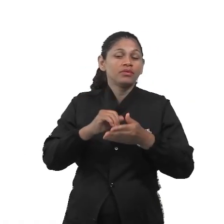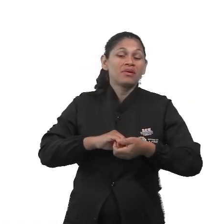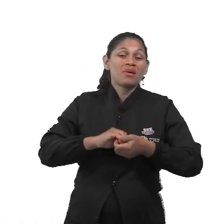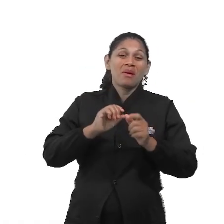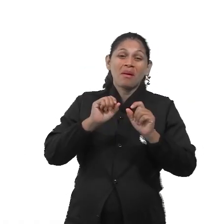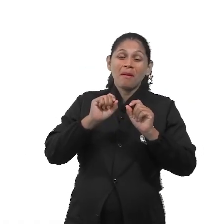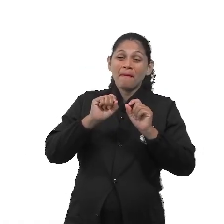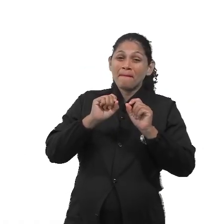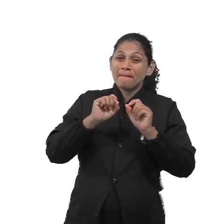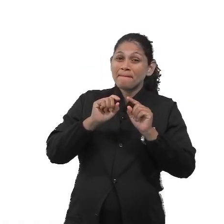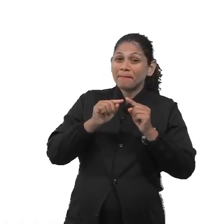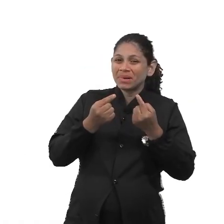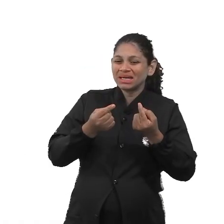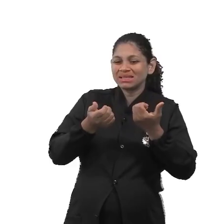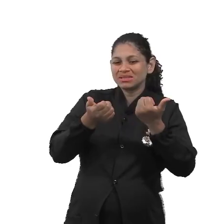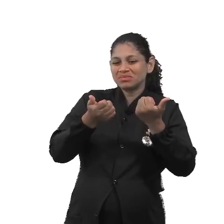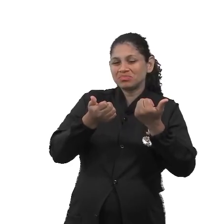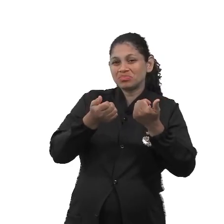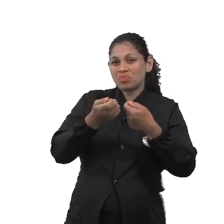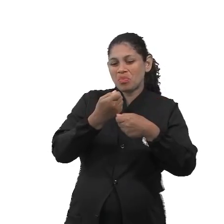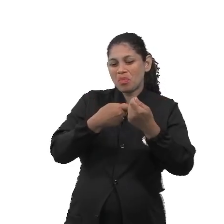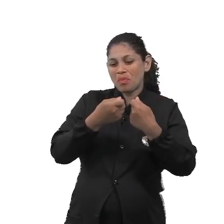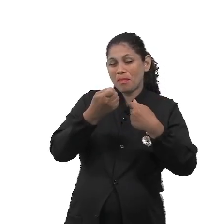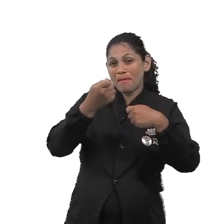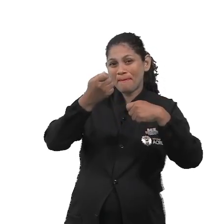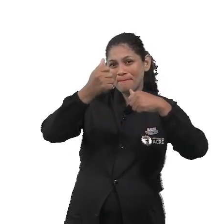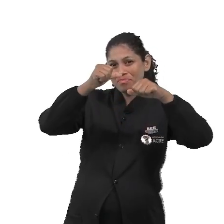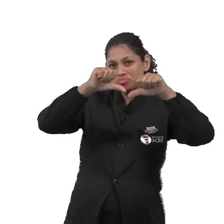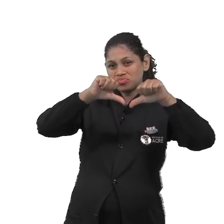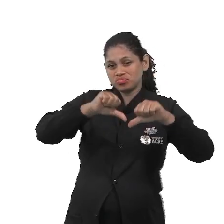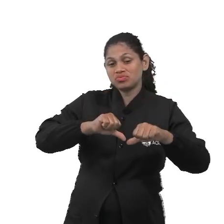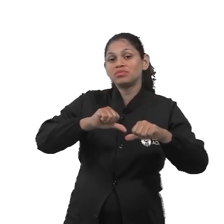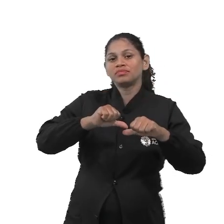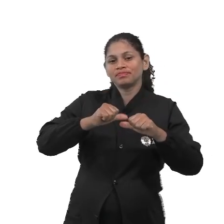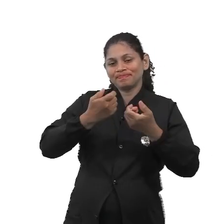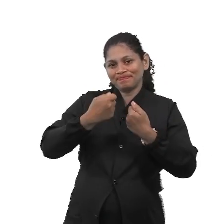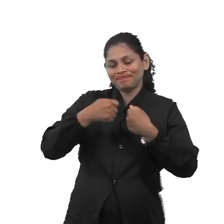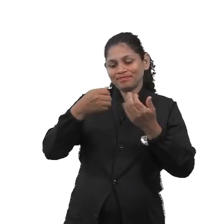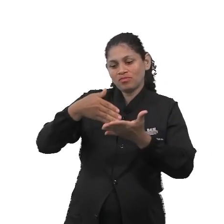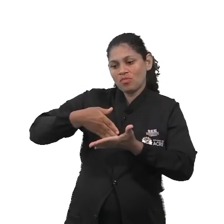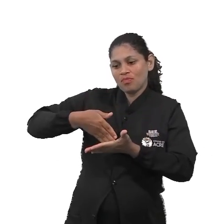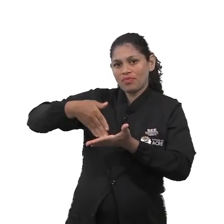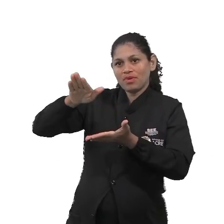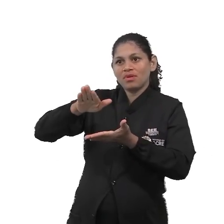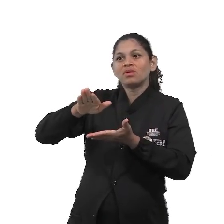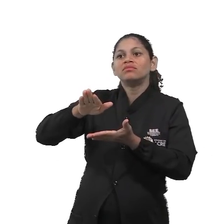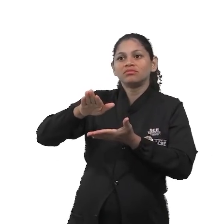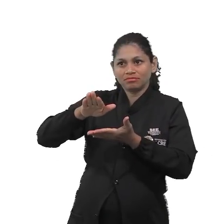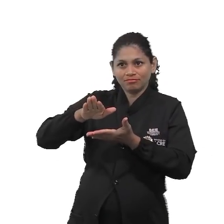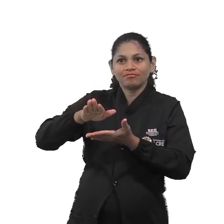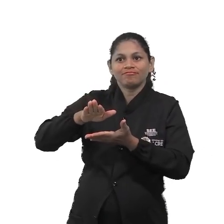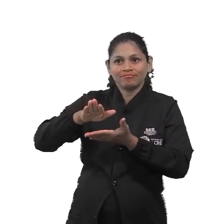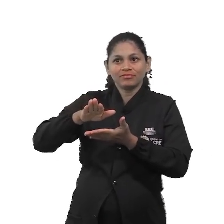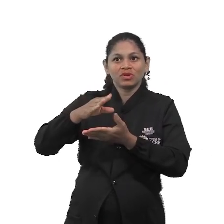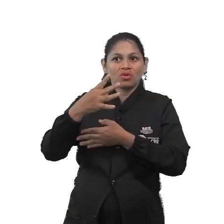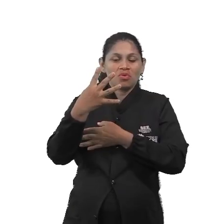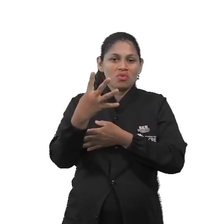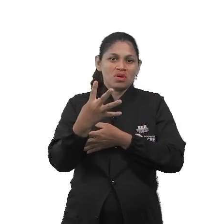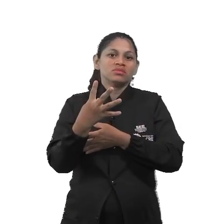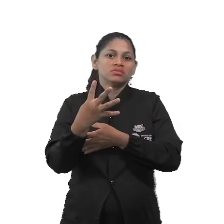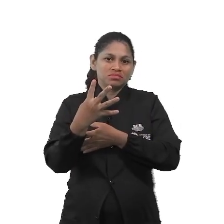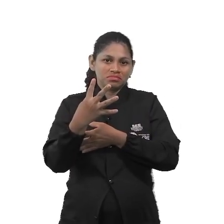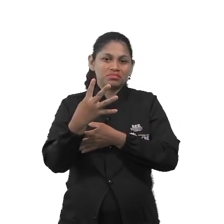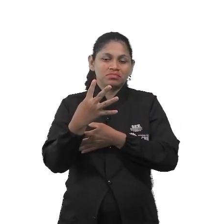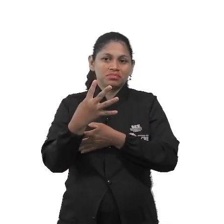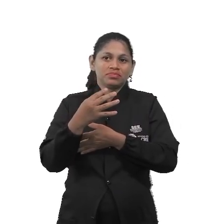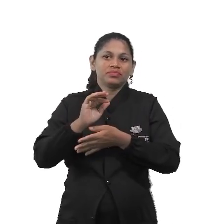4 funcionários, visando a redução de custos, sabendo que a produção deverá ser mantida com o novo quadro de funcionários, ou